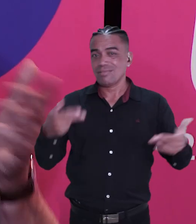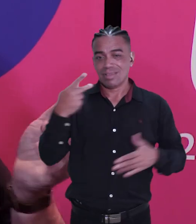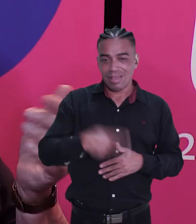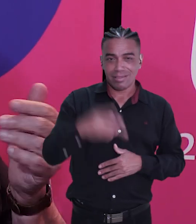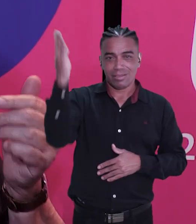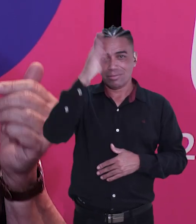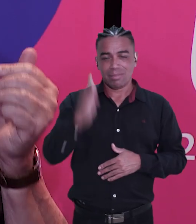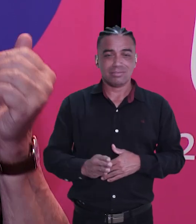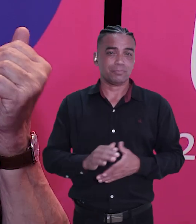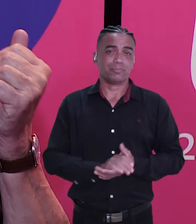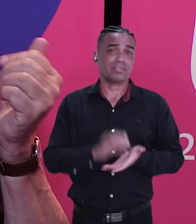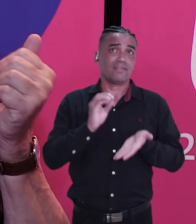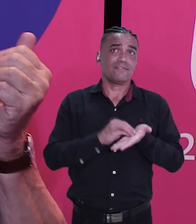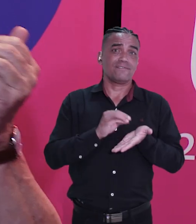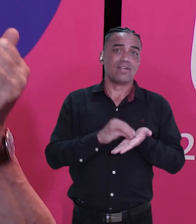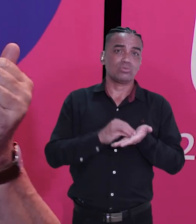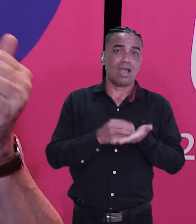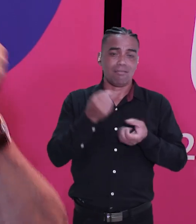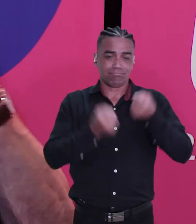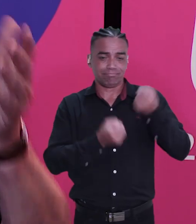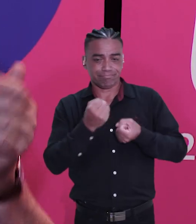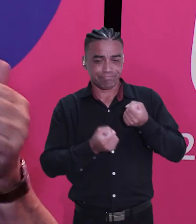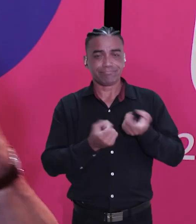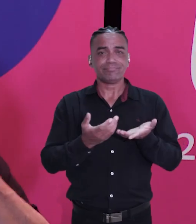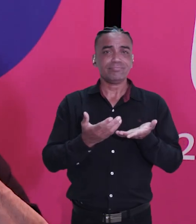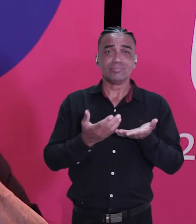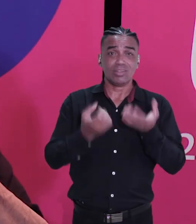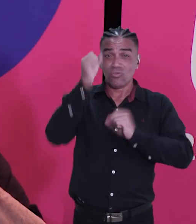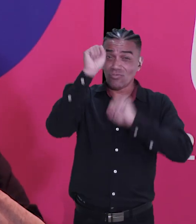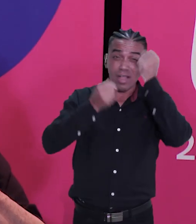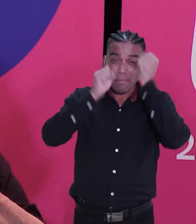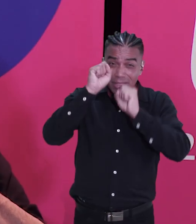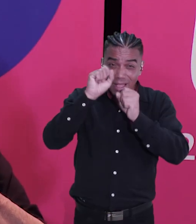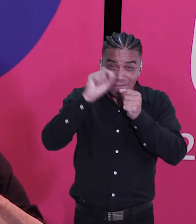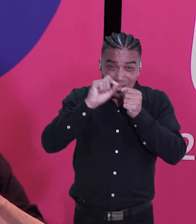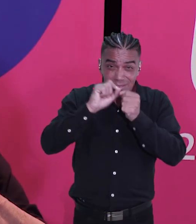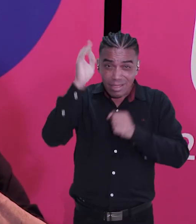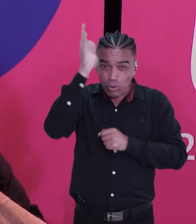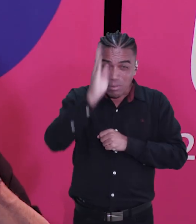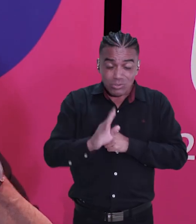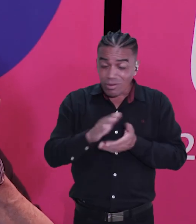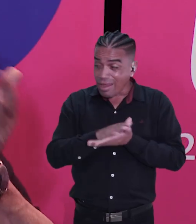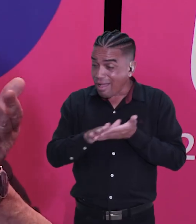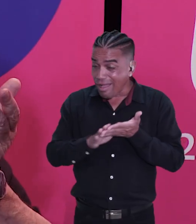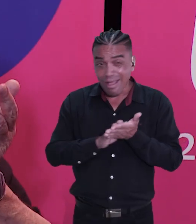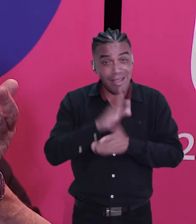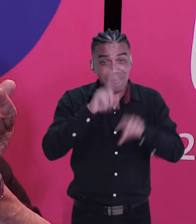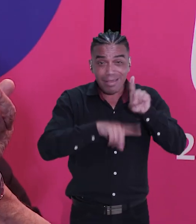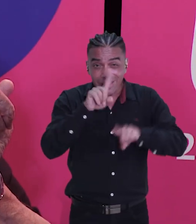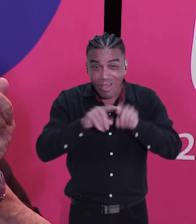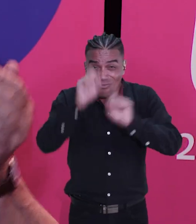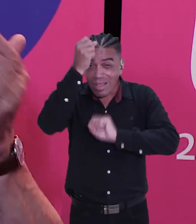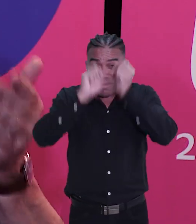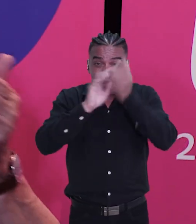faltar matéria, a faltar automóvel. O Brasil não fabricava nada, o Brasil não fabricava nem prego nessa